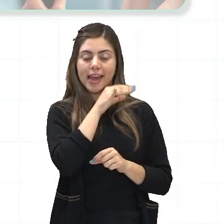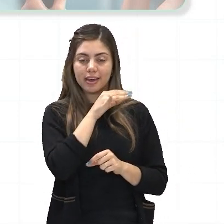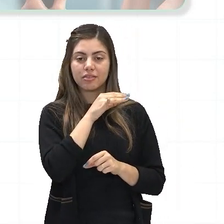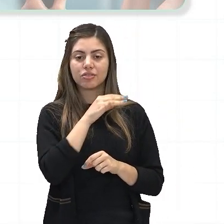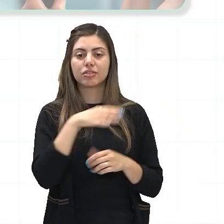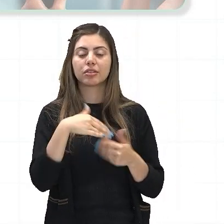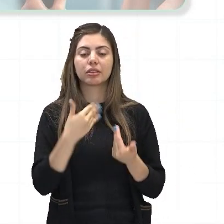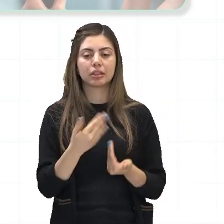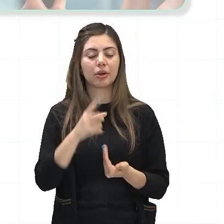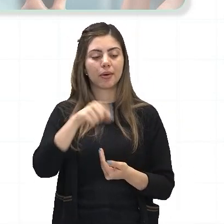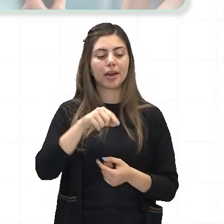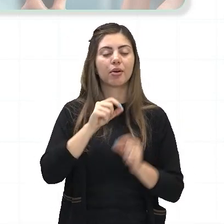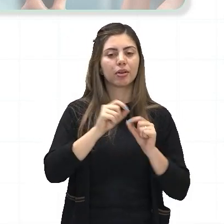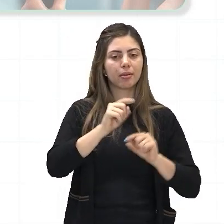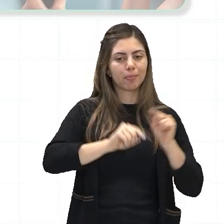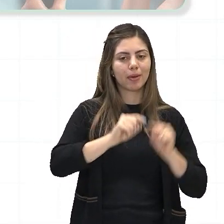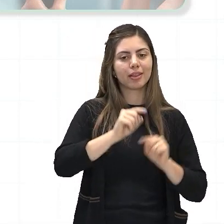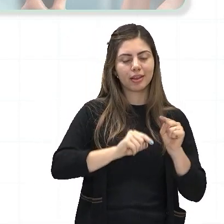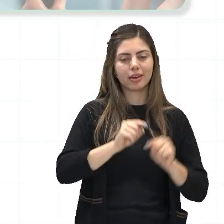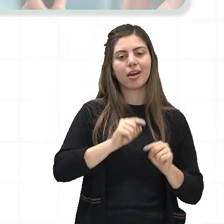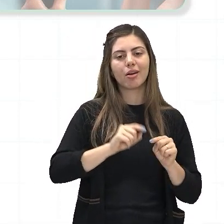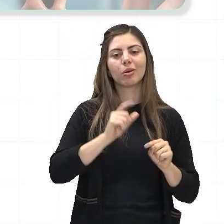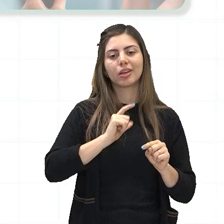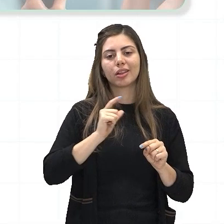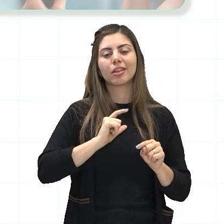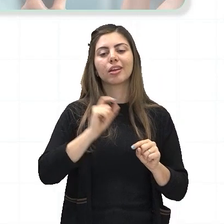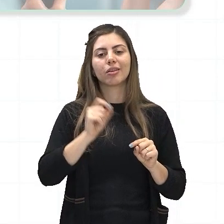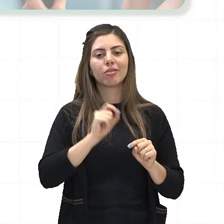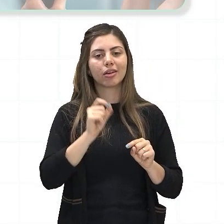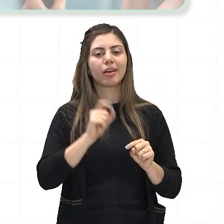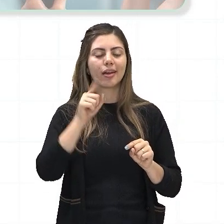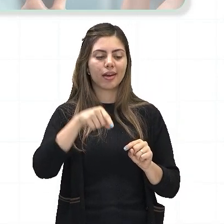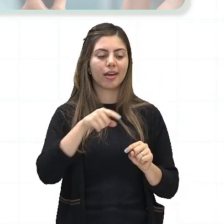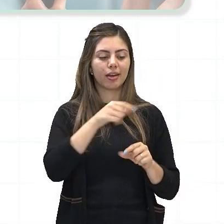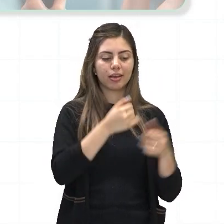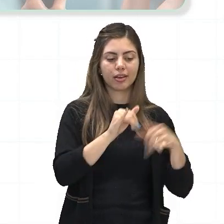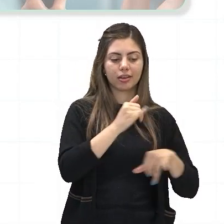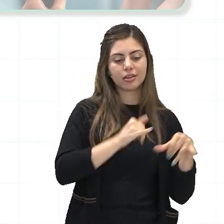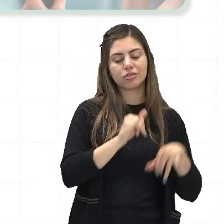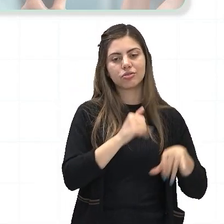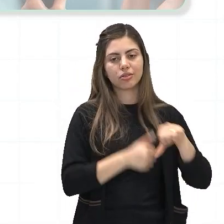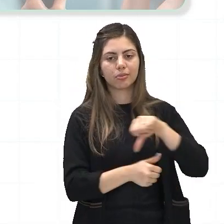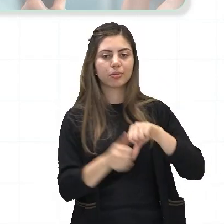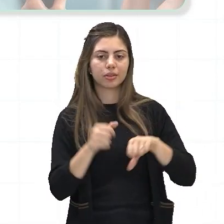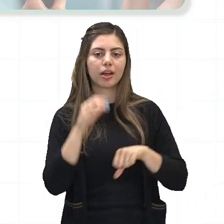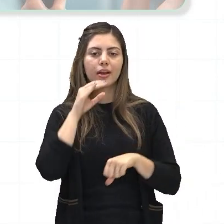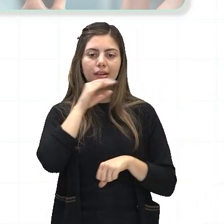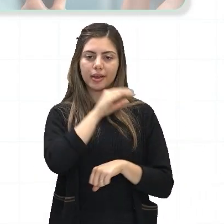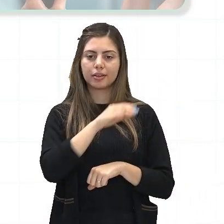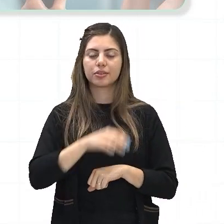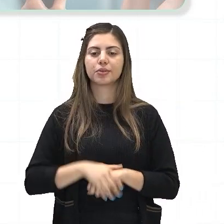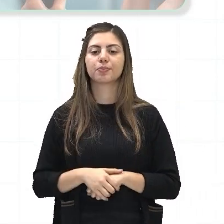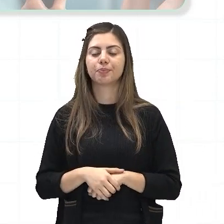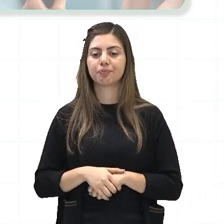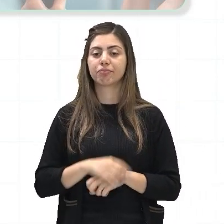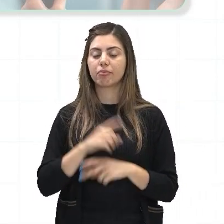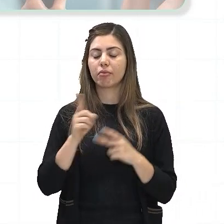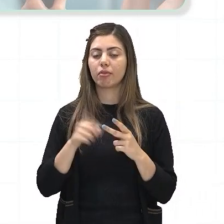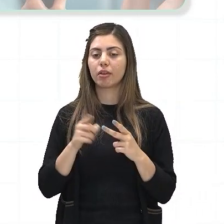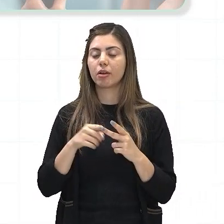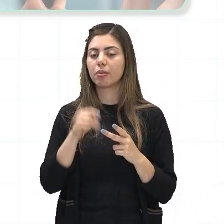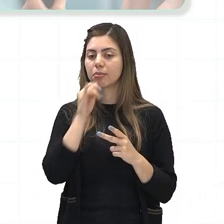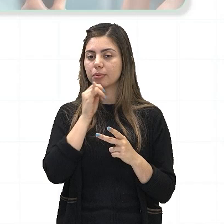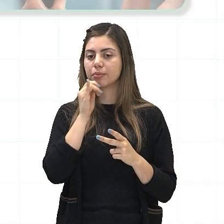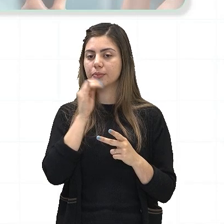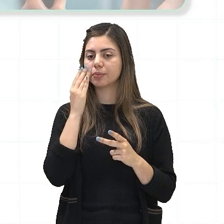sabe que é um equipamento que vai gerar ali, vai transformar a energia elétrica em energia térmica. O outro exemplo que você visualiza é o ferro de